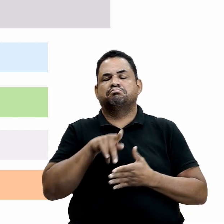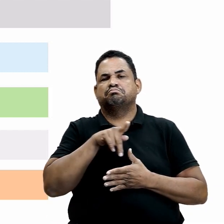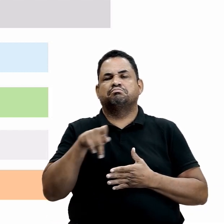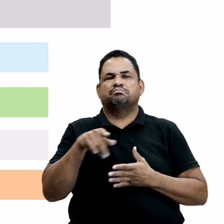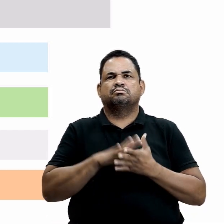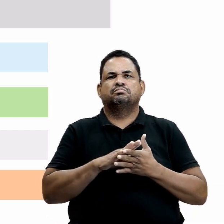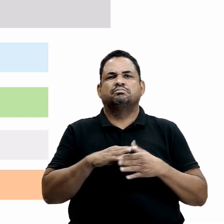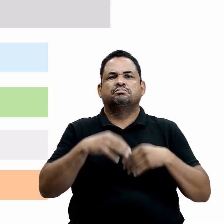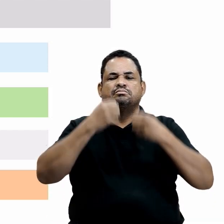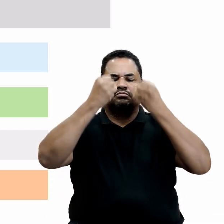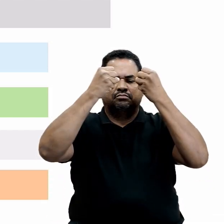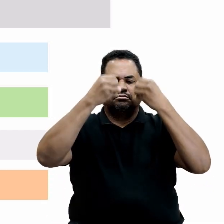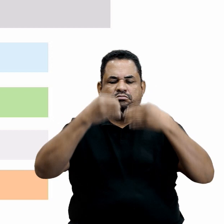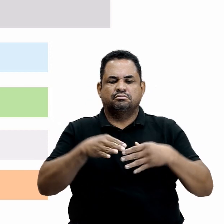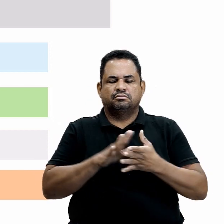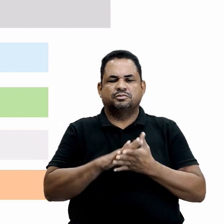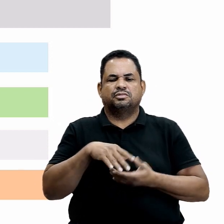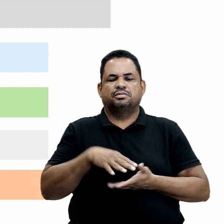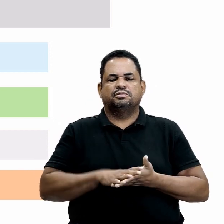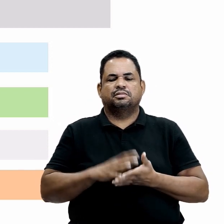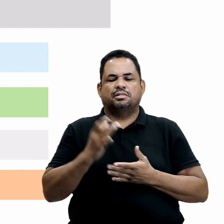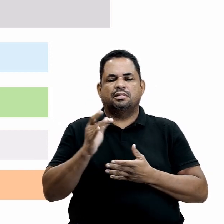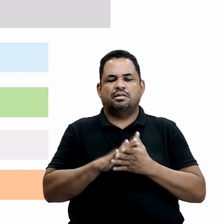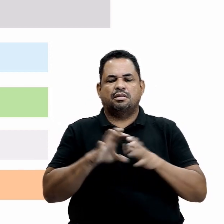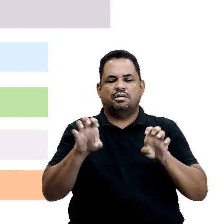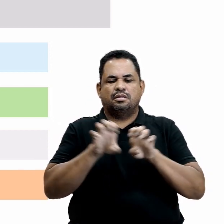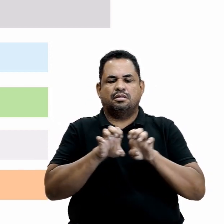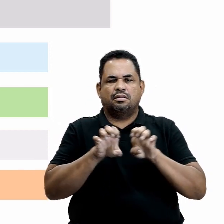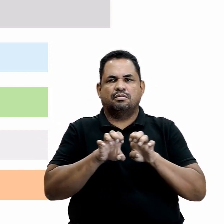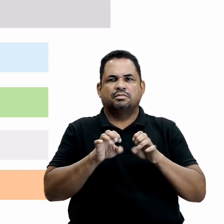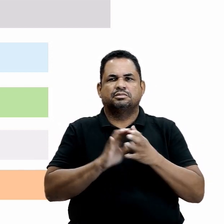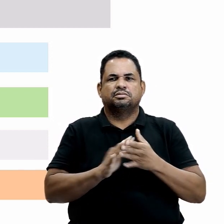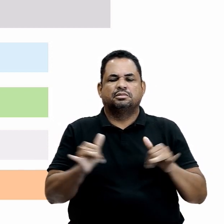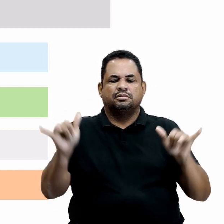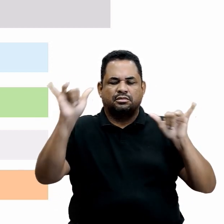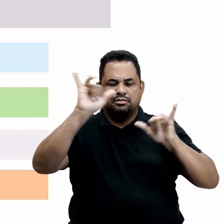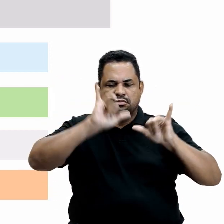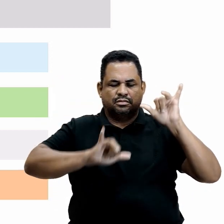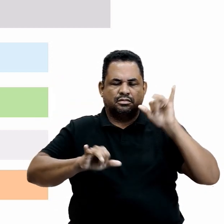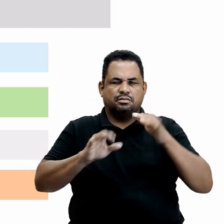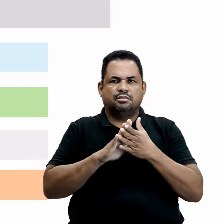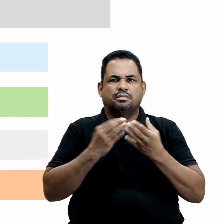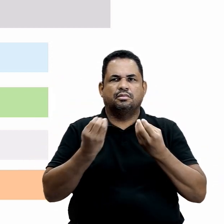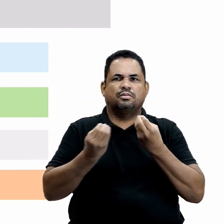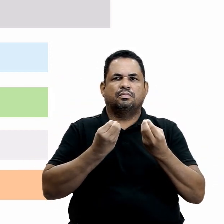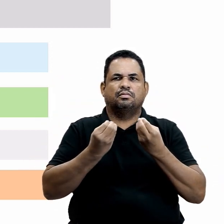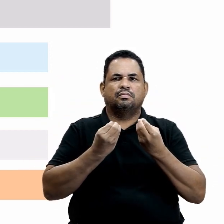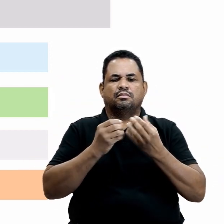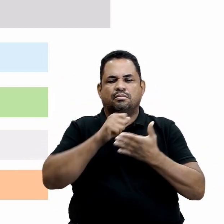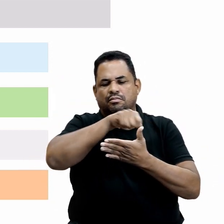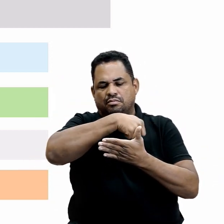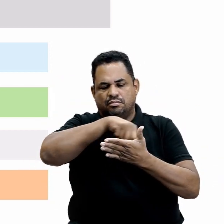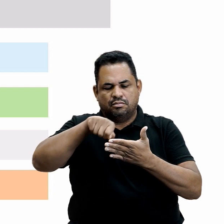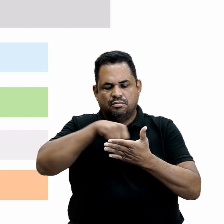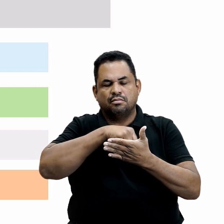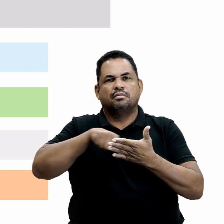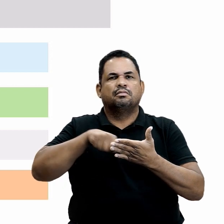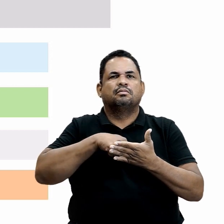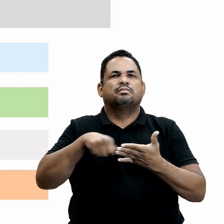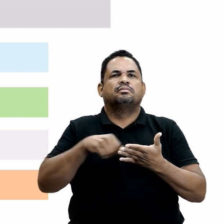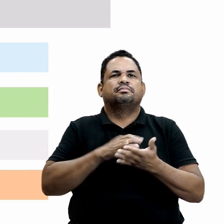com equação química. É a maneira de você escrever